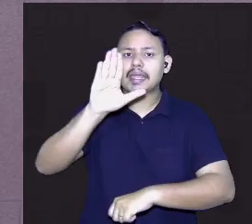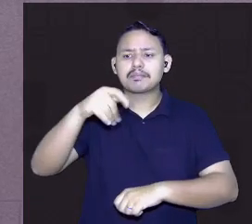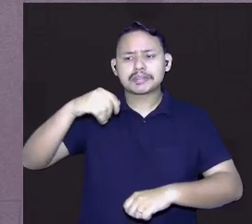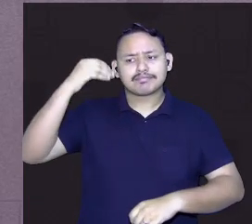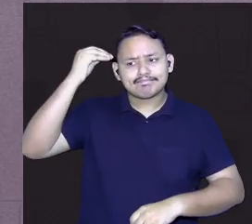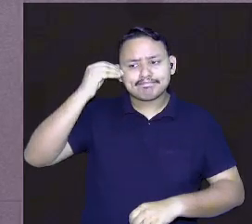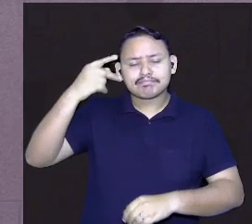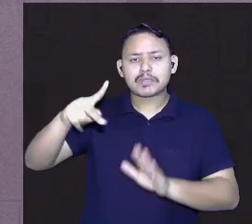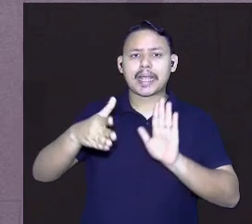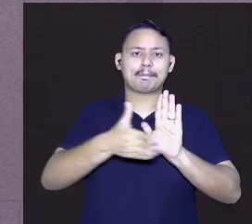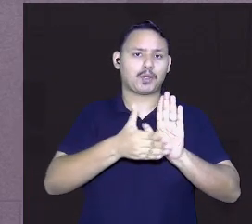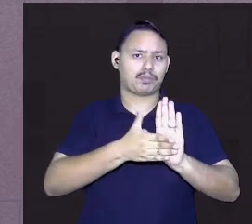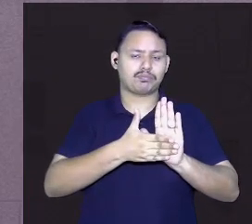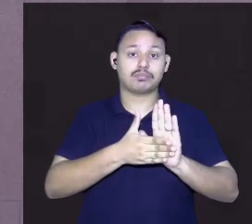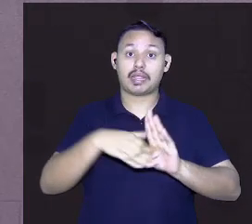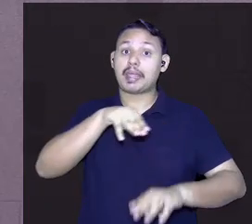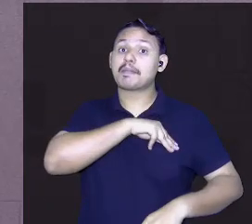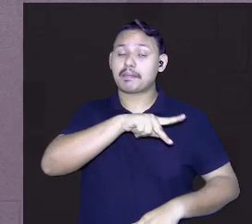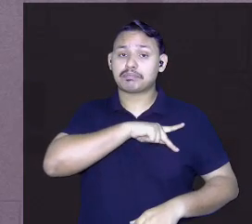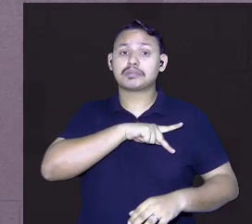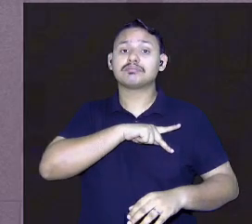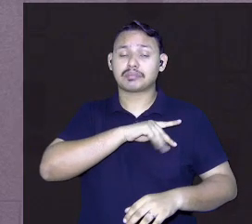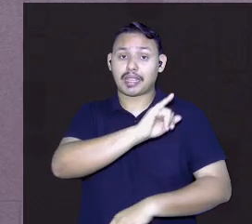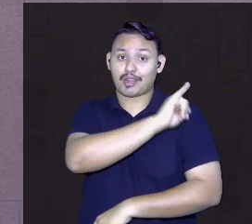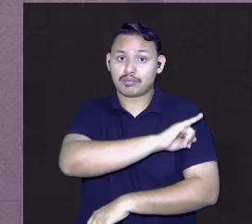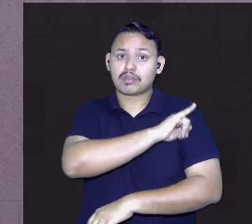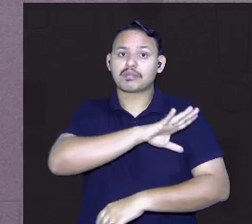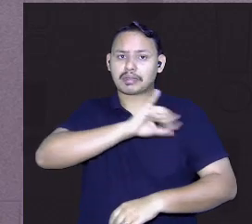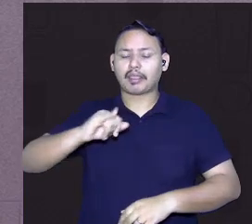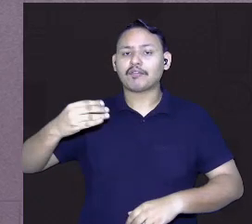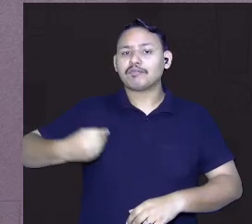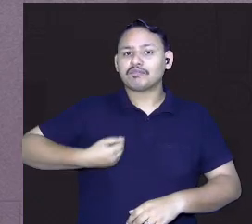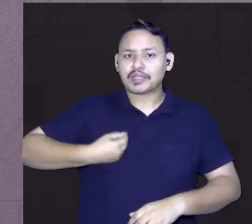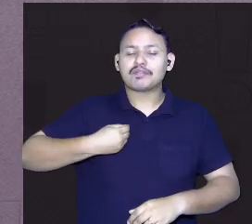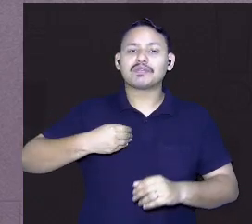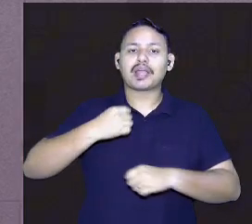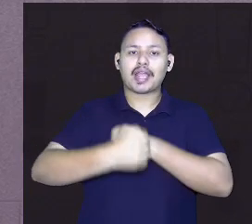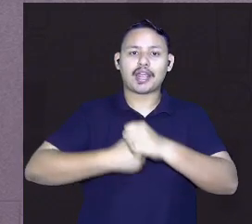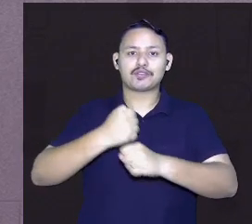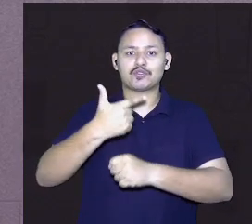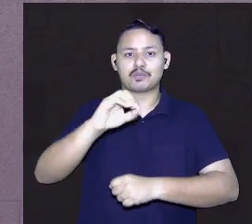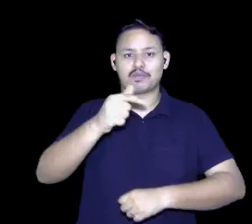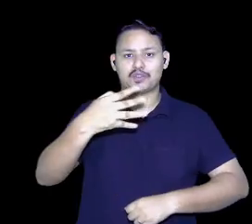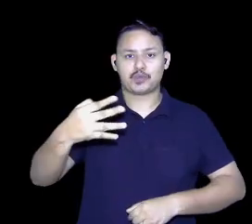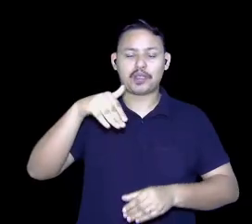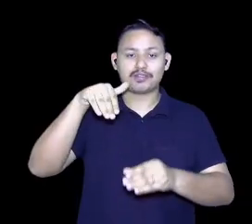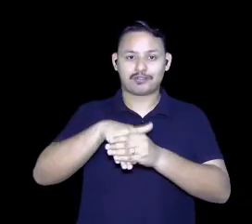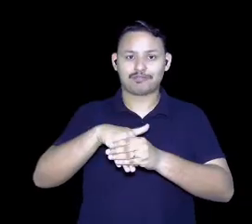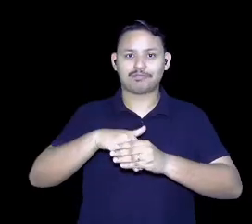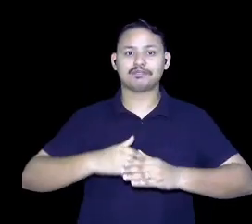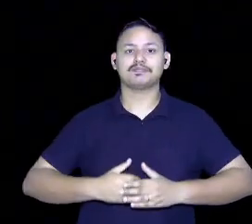candidatos e analise suas propostas, pois o MPRJ está presente nas eleições de 2024.